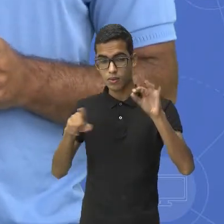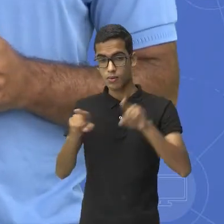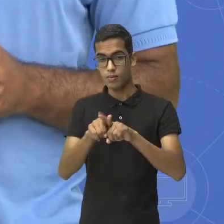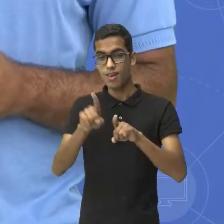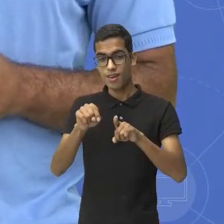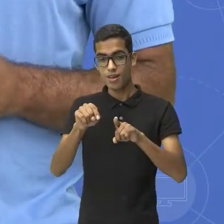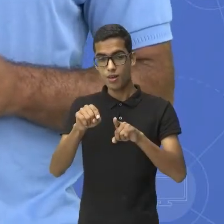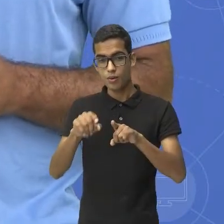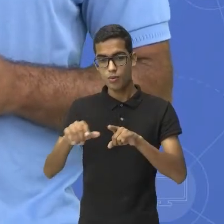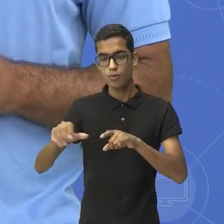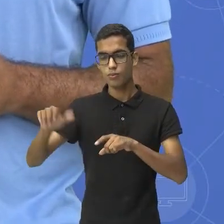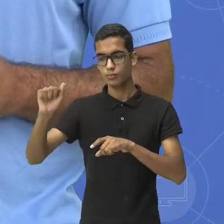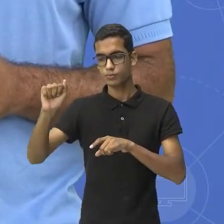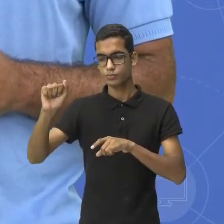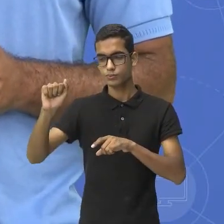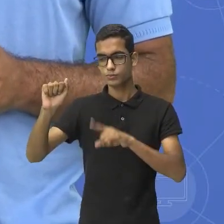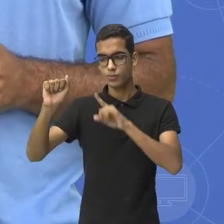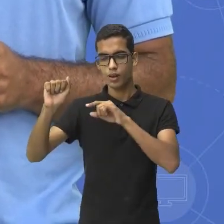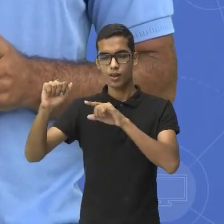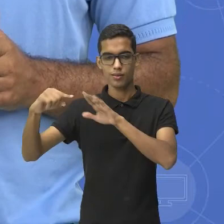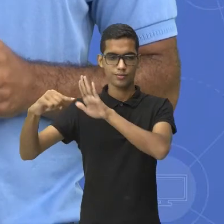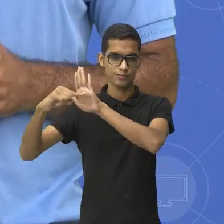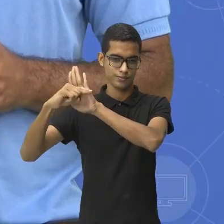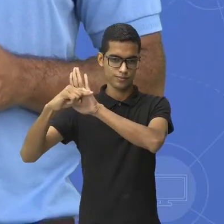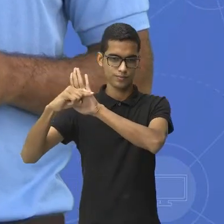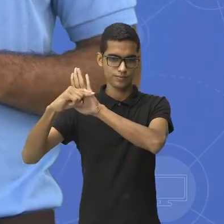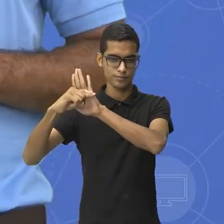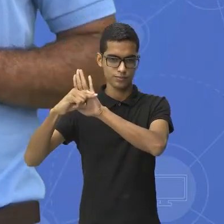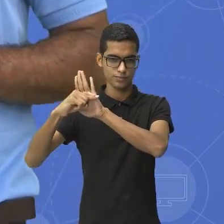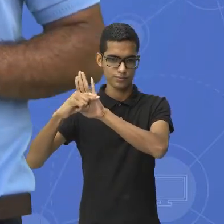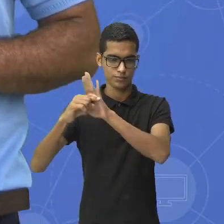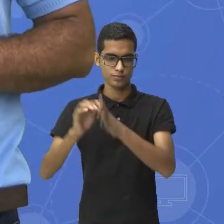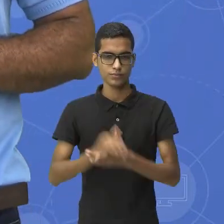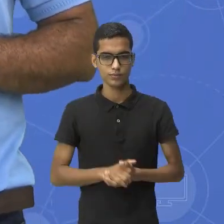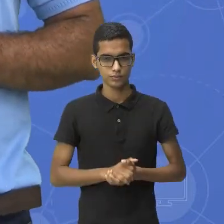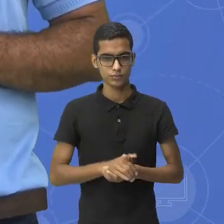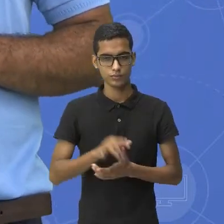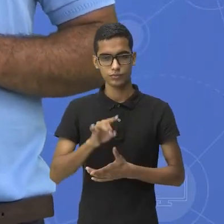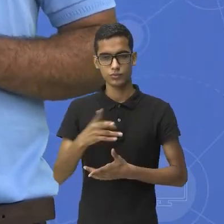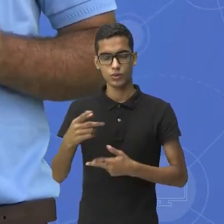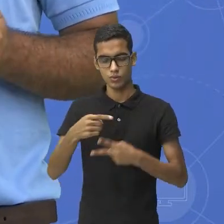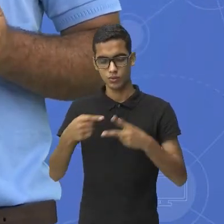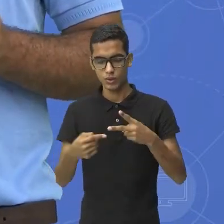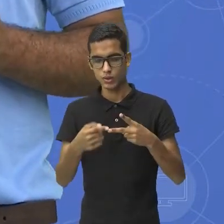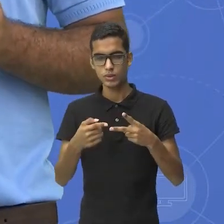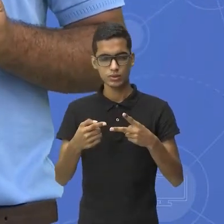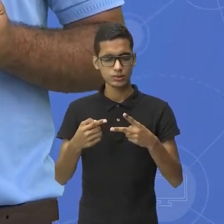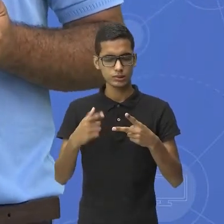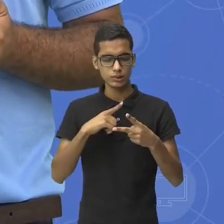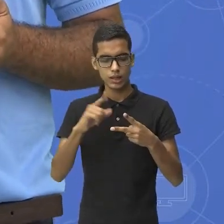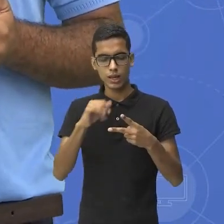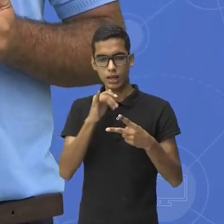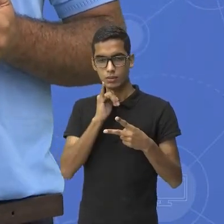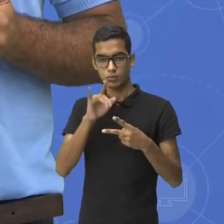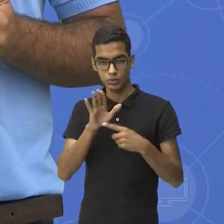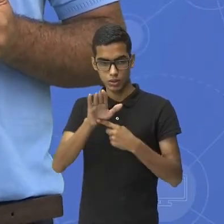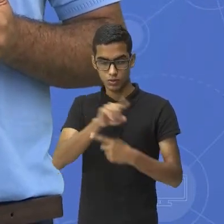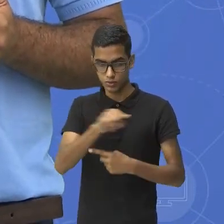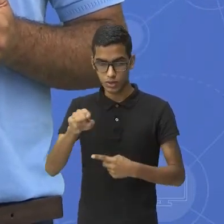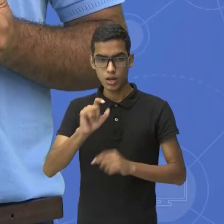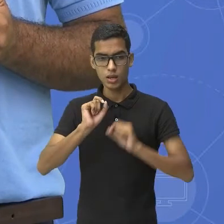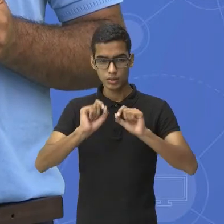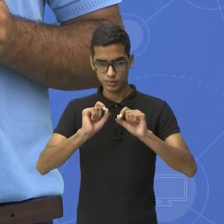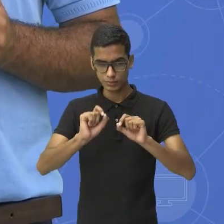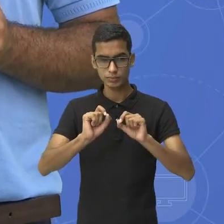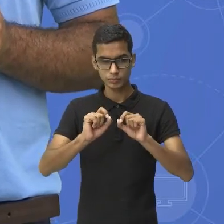0, ele é negativo. Tá bom? Então, essas daí são as duas situações, tá? As duas condições em